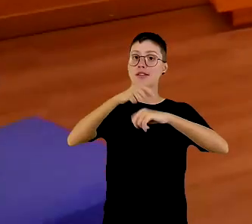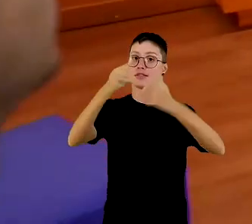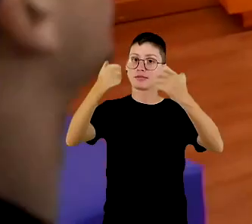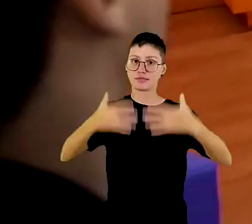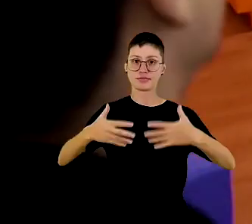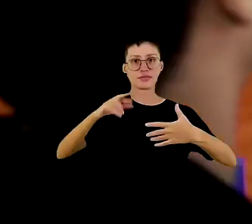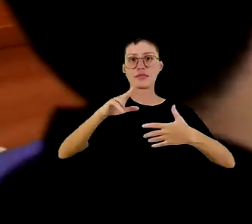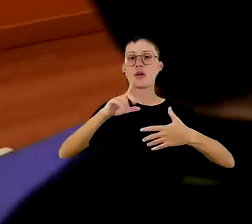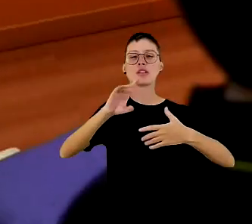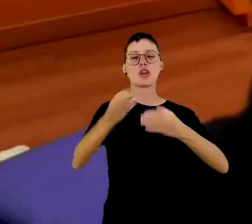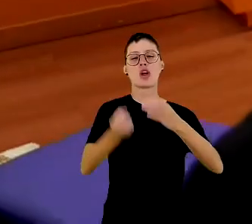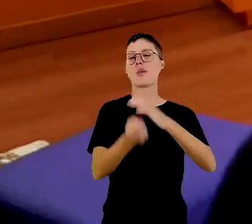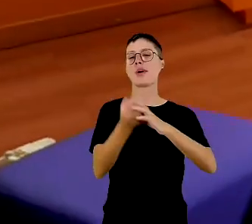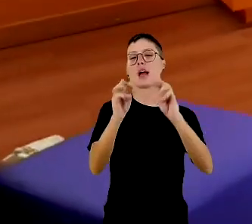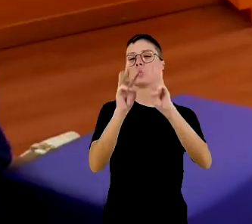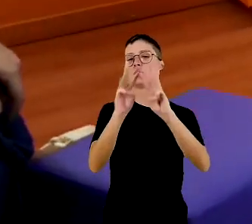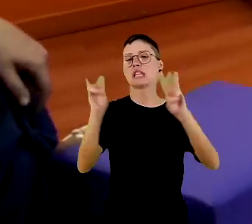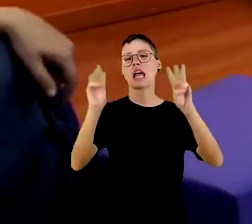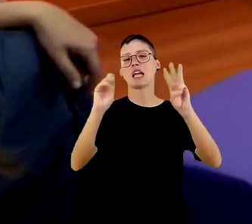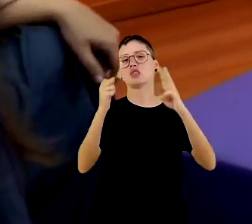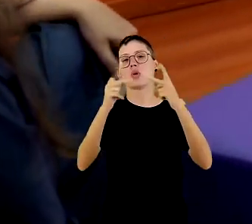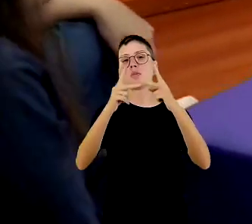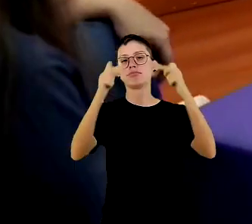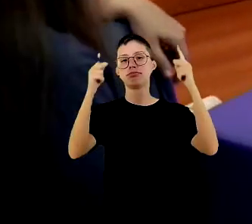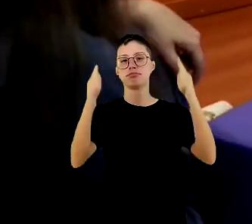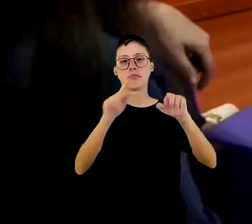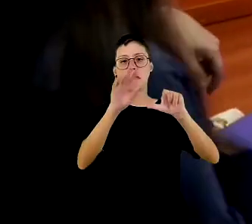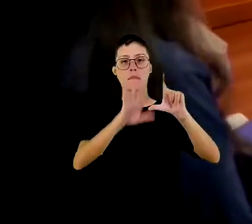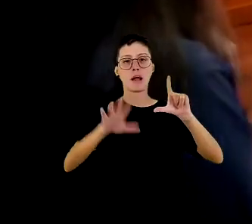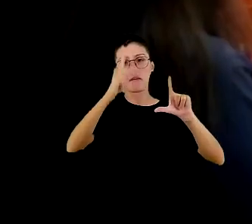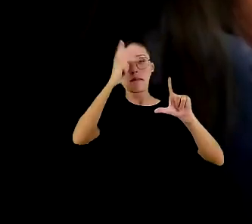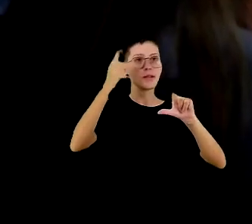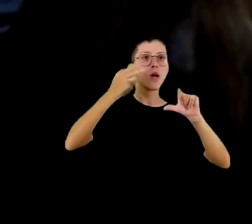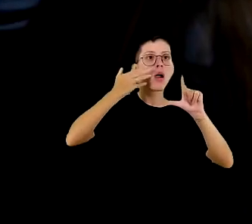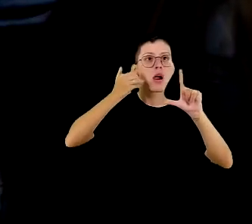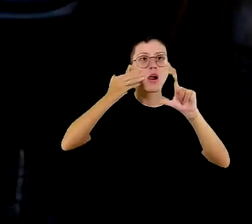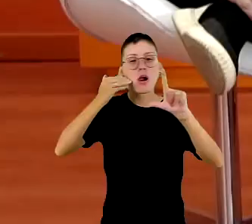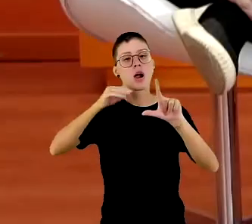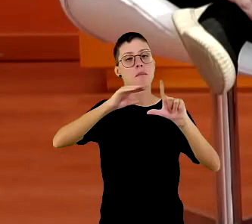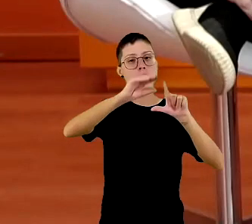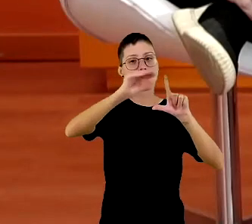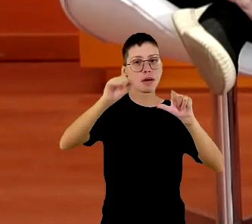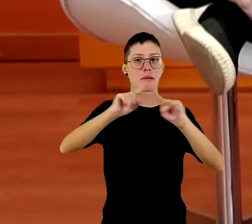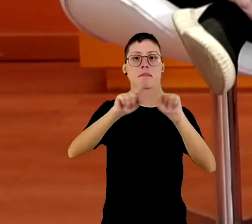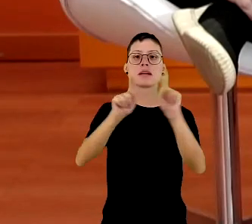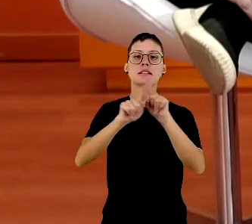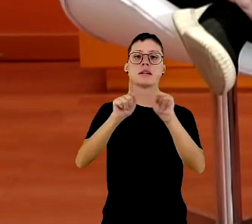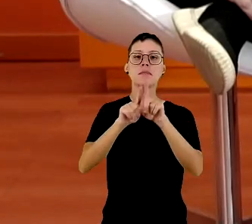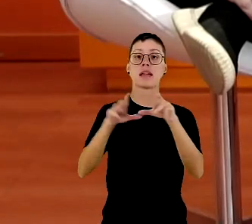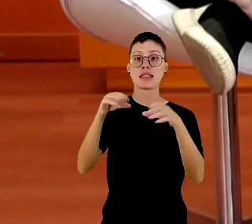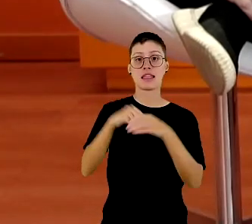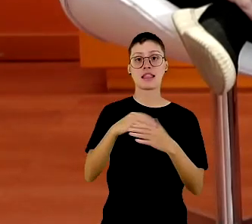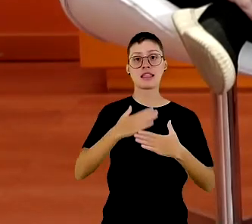portal onde o meu cliente se auto-sirva, né, mas eu também tendo um portal para dentro de casa. Como é que daqui a pouco o meu